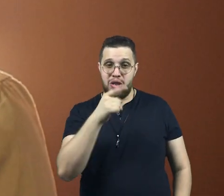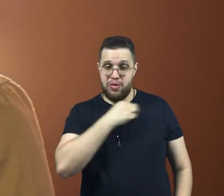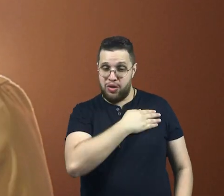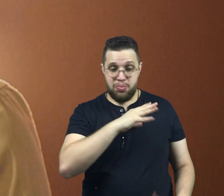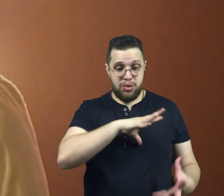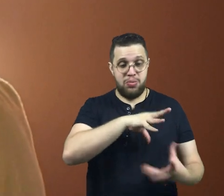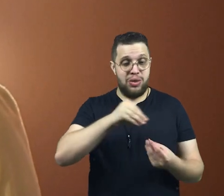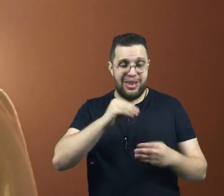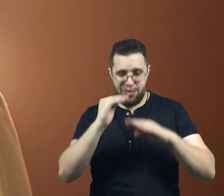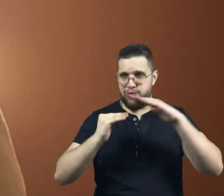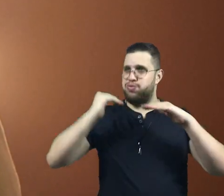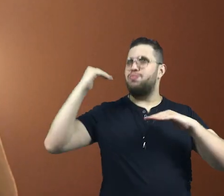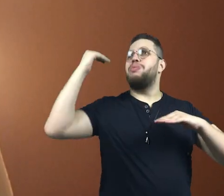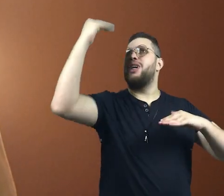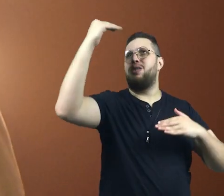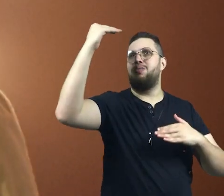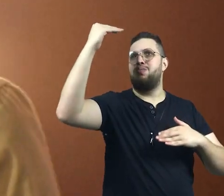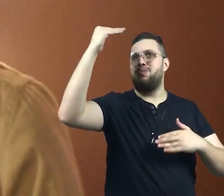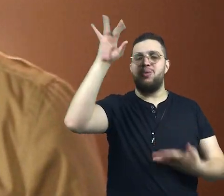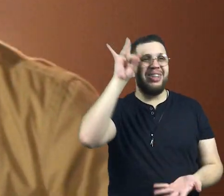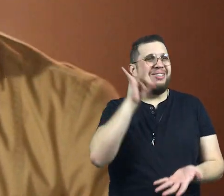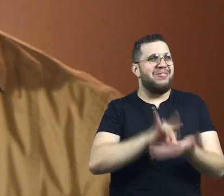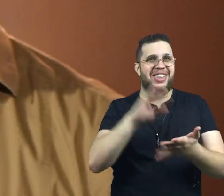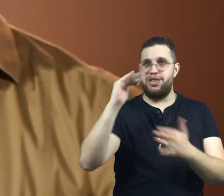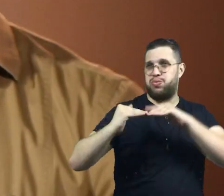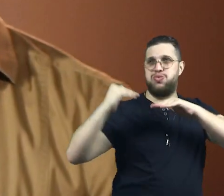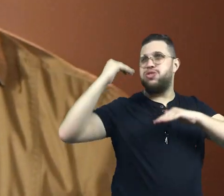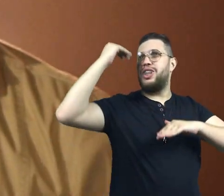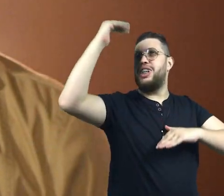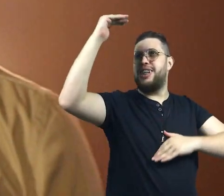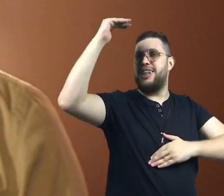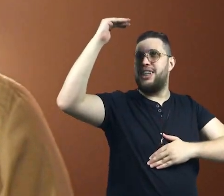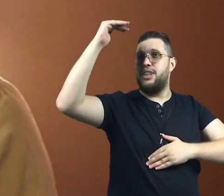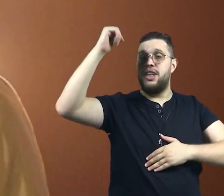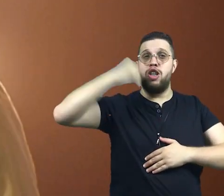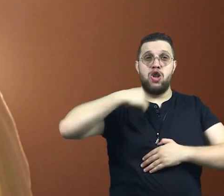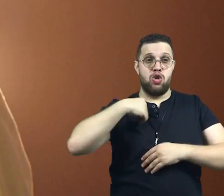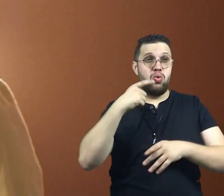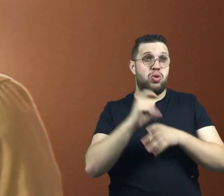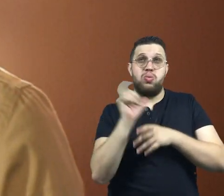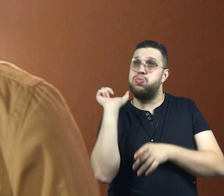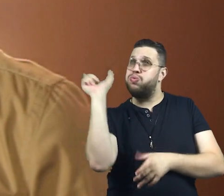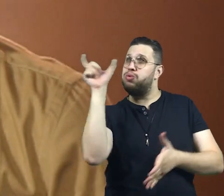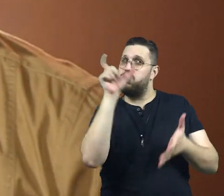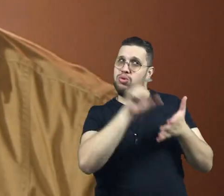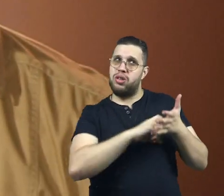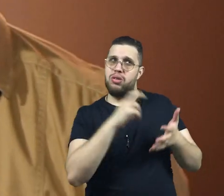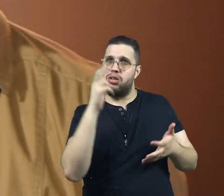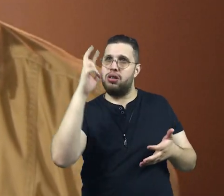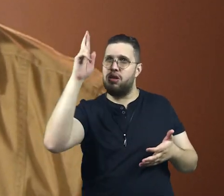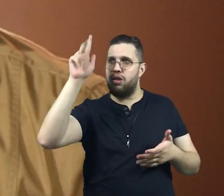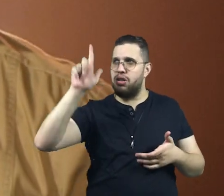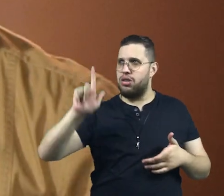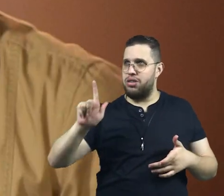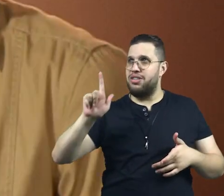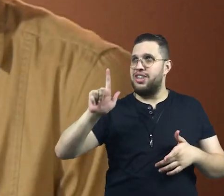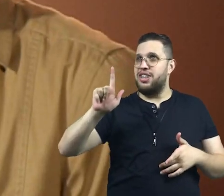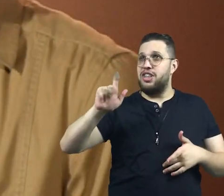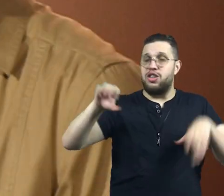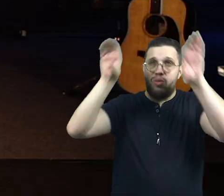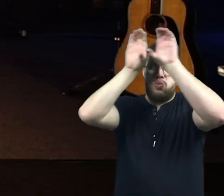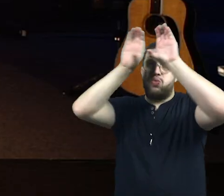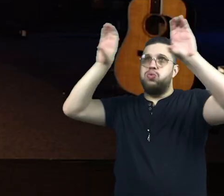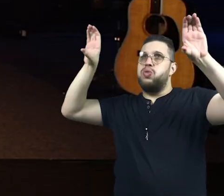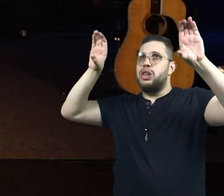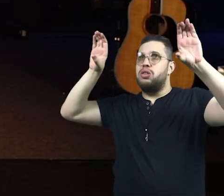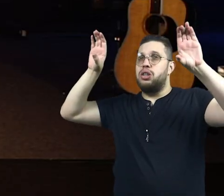realidade maior e superior. A sua cidadania é celestial. Nós temos falado sobre isso. E se a gente